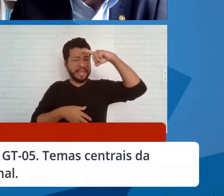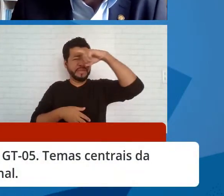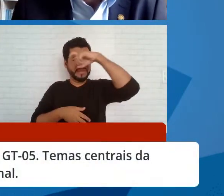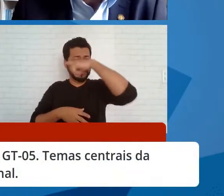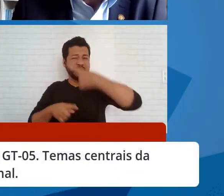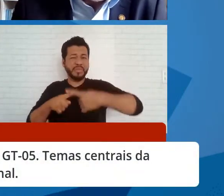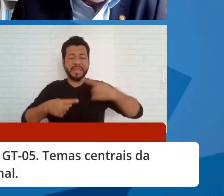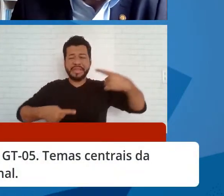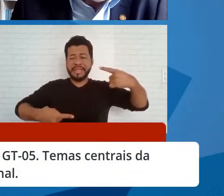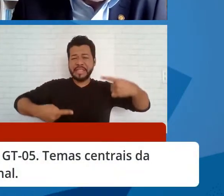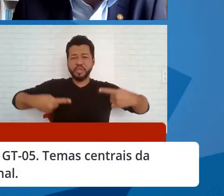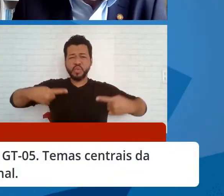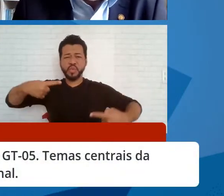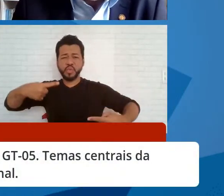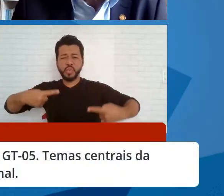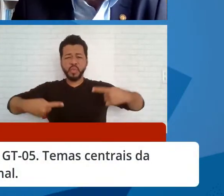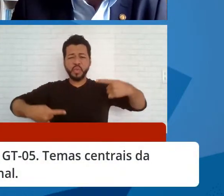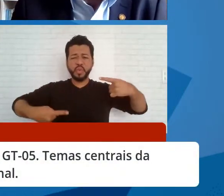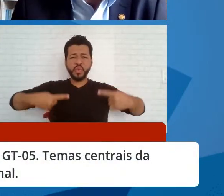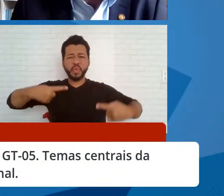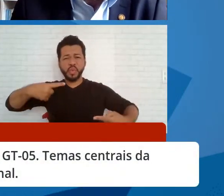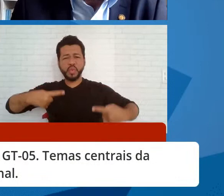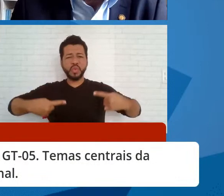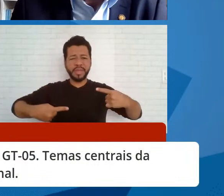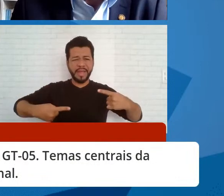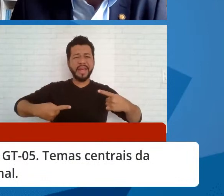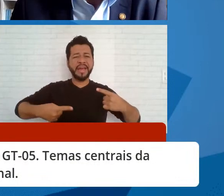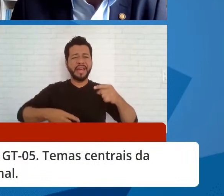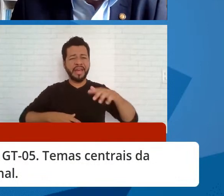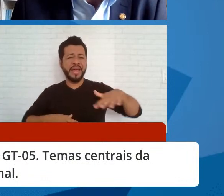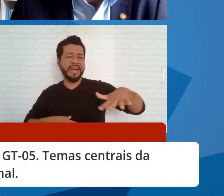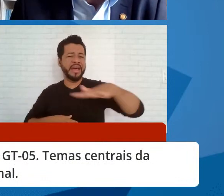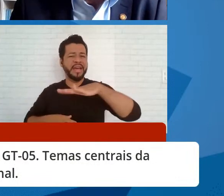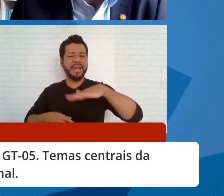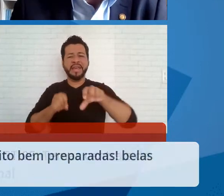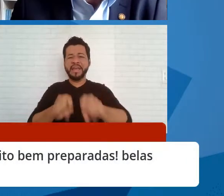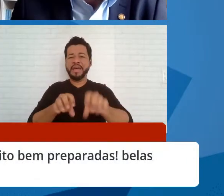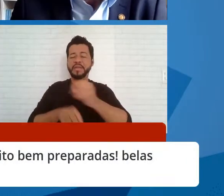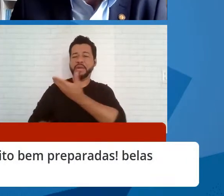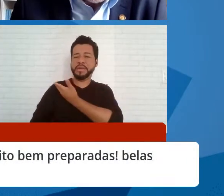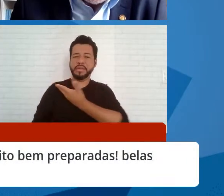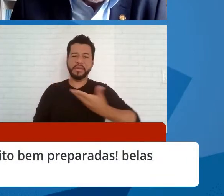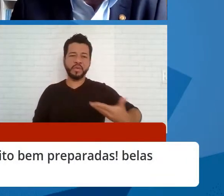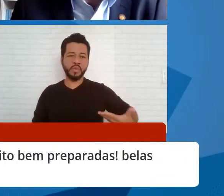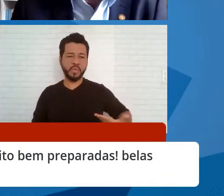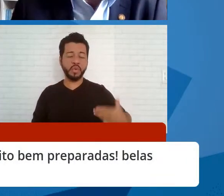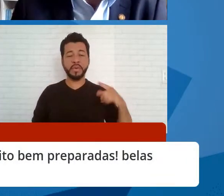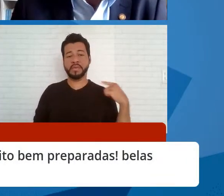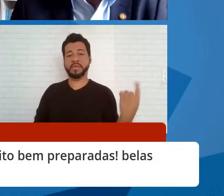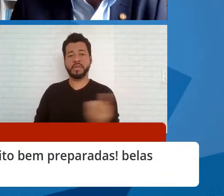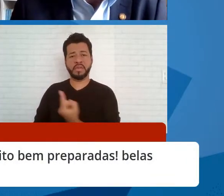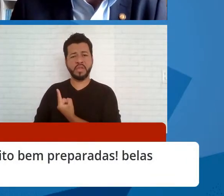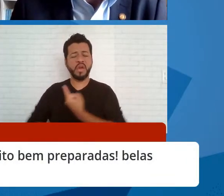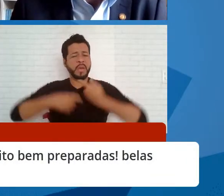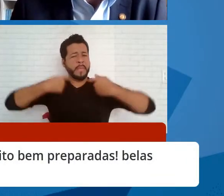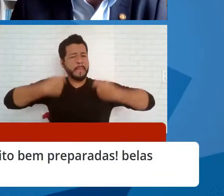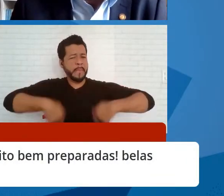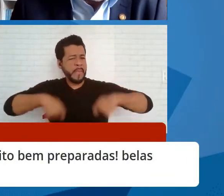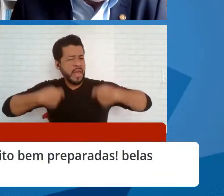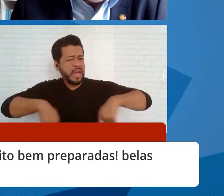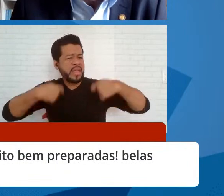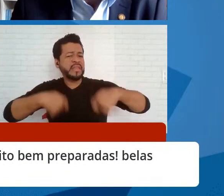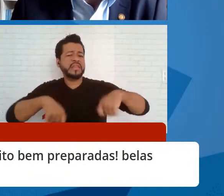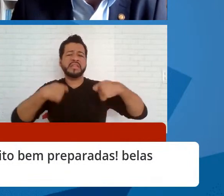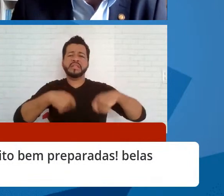disputa interna, o campo da educação pública, e mais do que nunca nós precisamos, né,